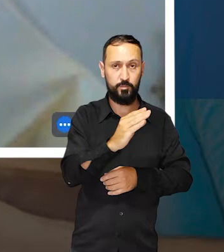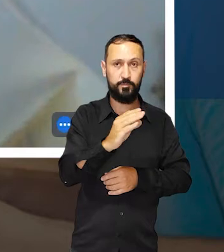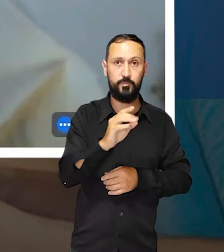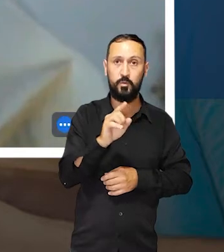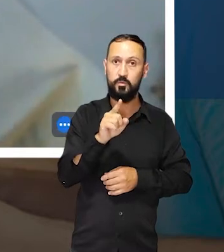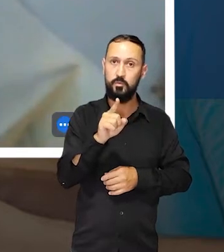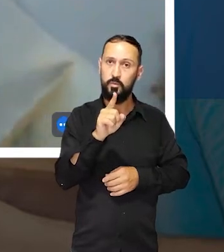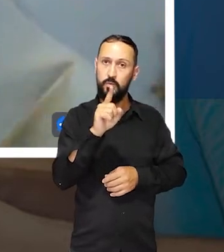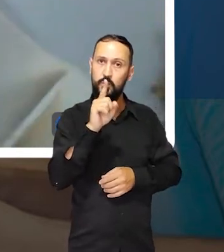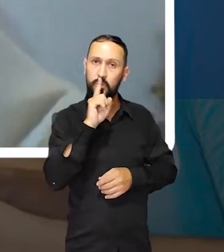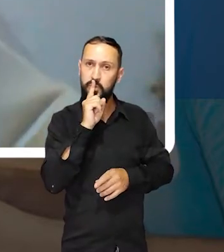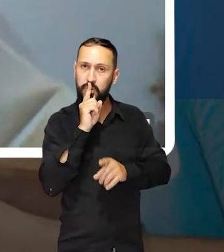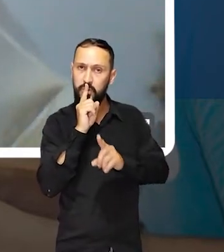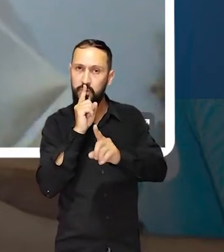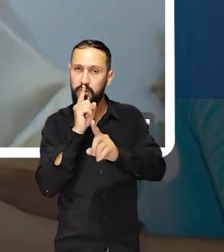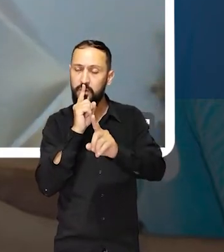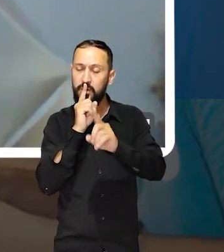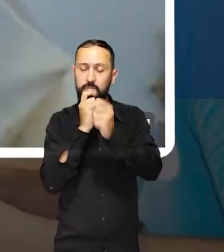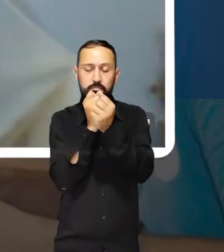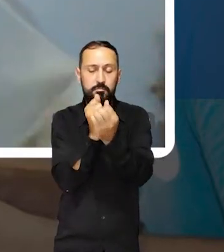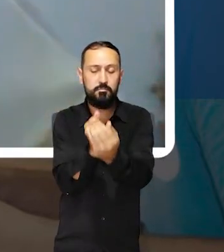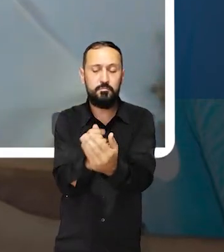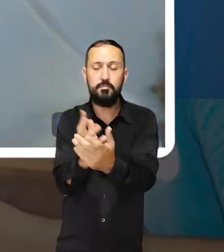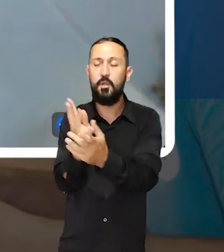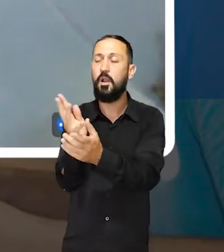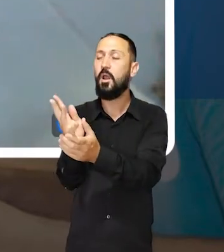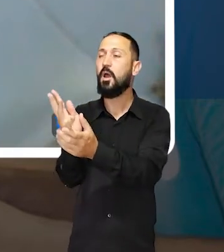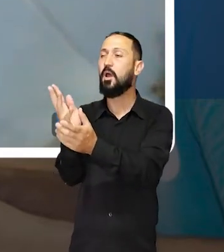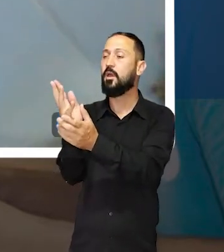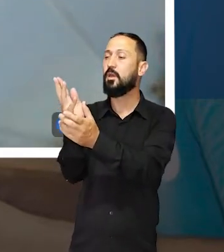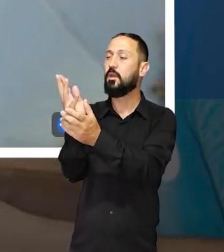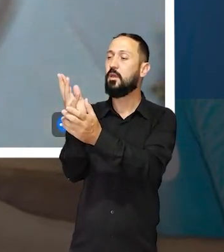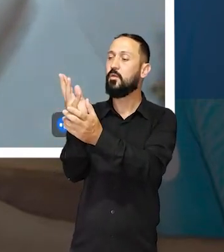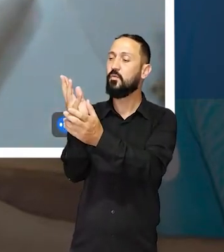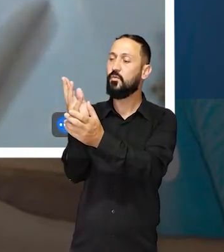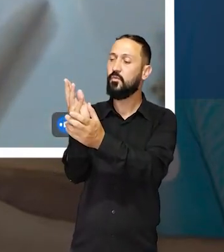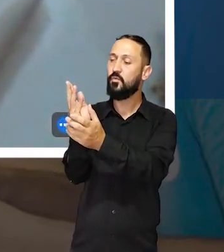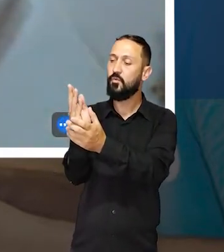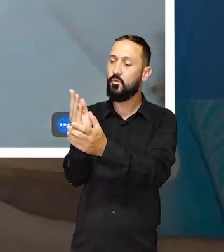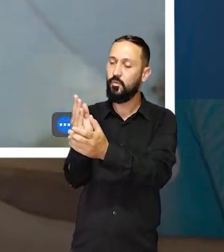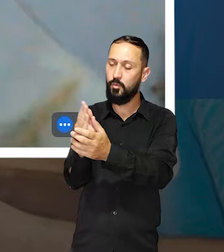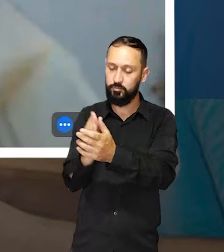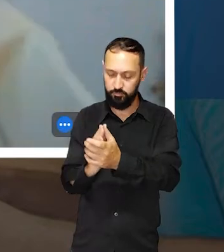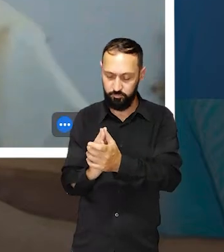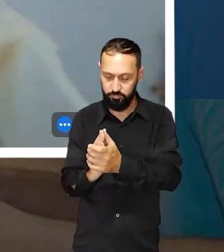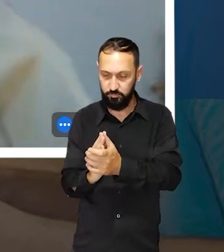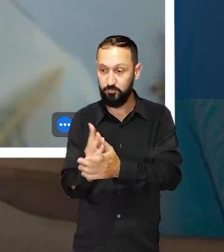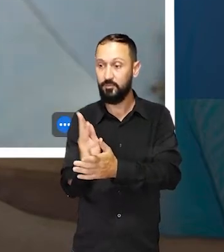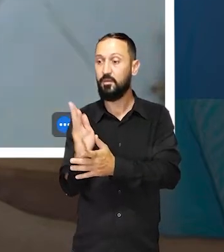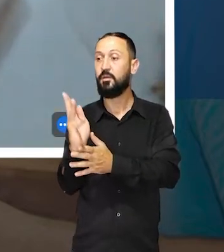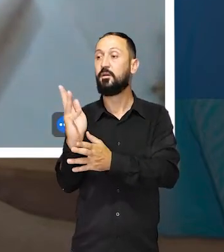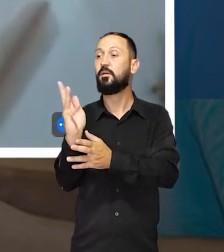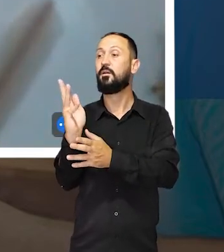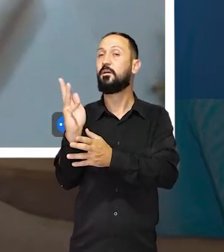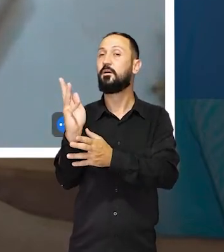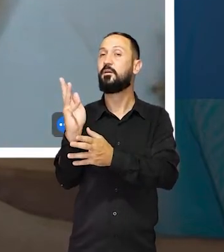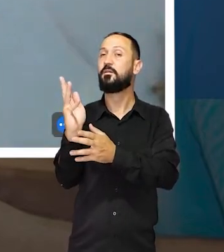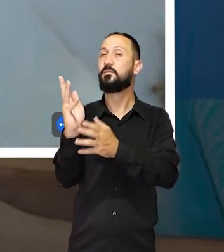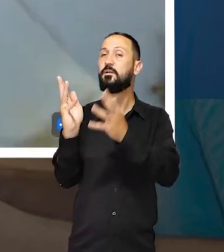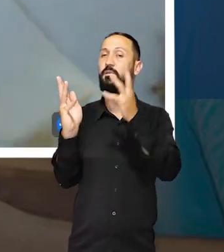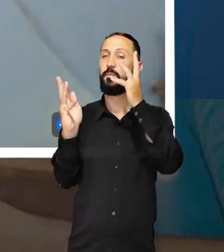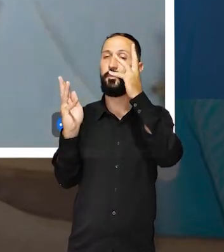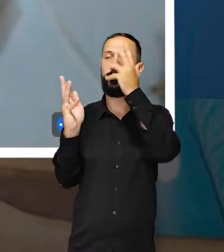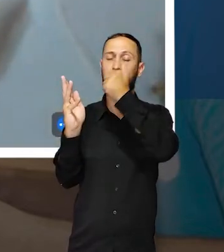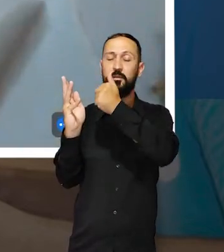Pessoa. O teu silêncio é um leque fechado, e um leque aberto